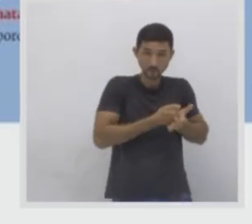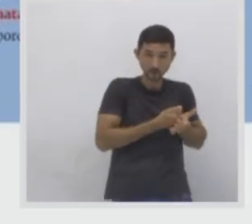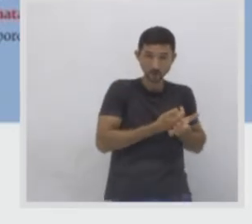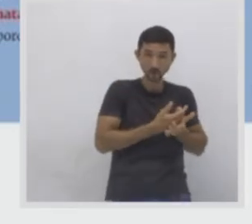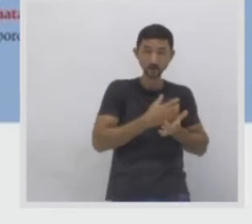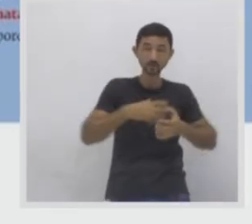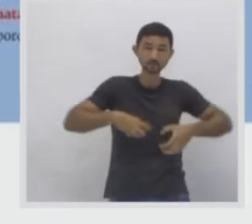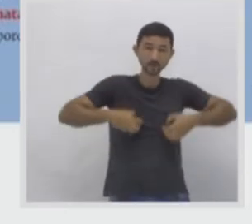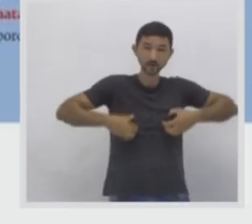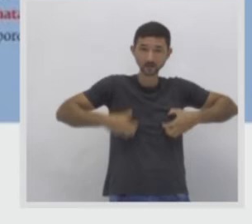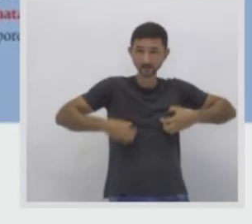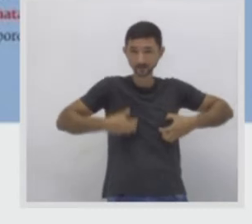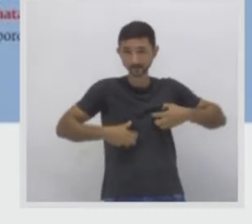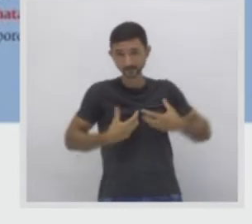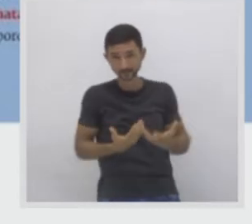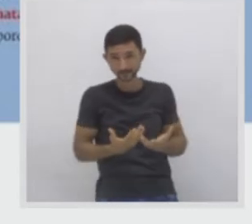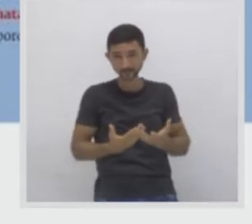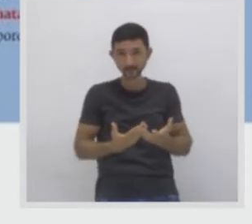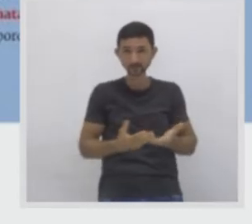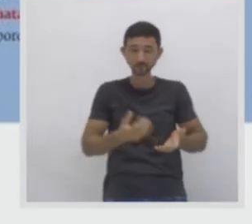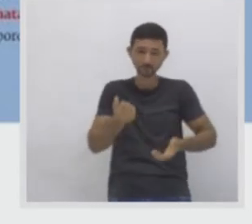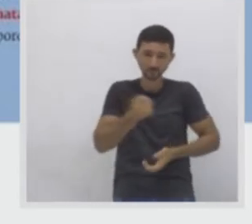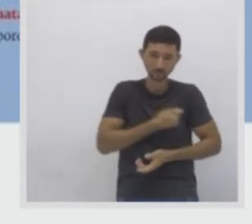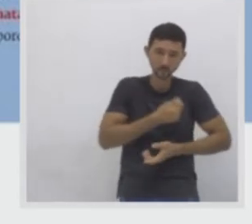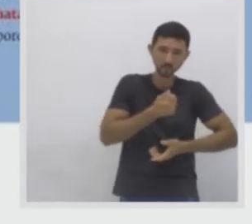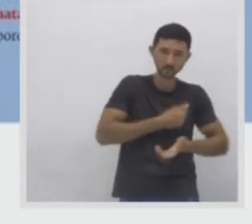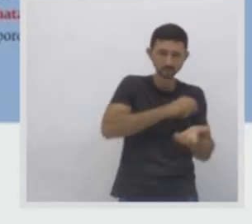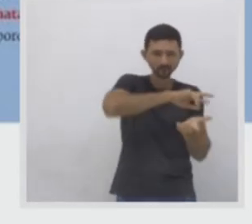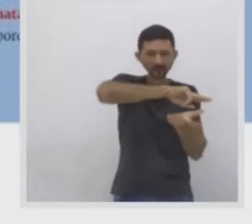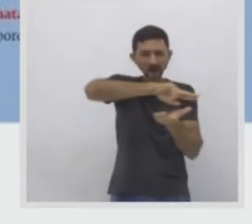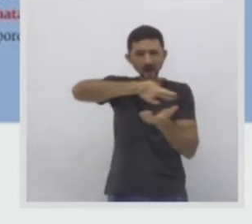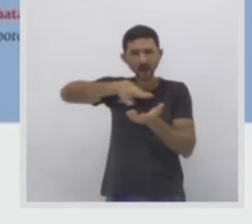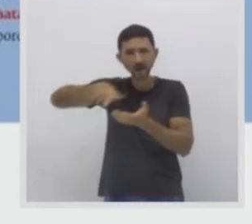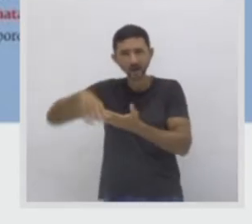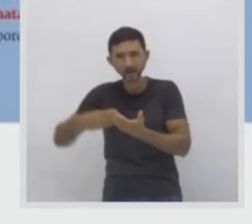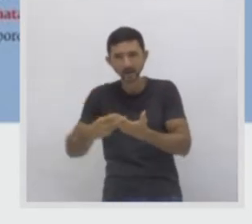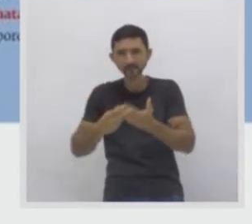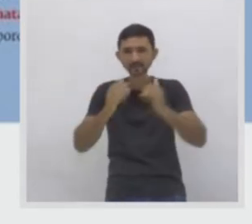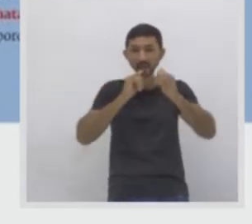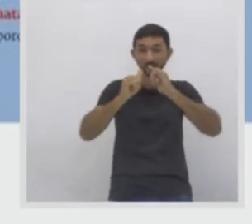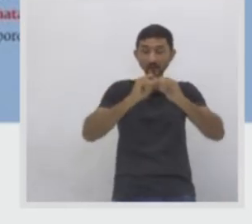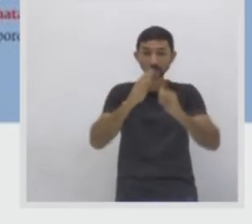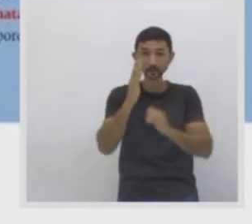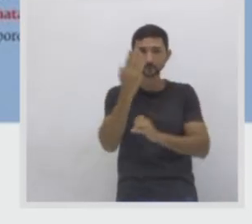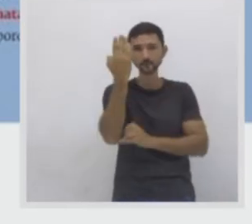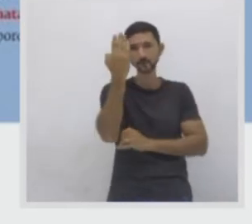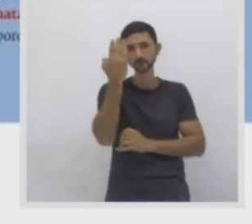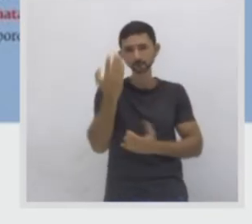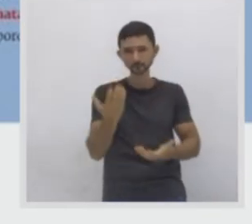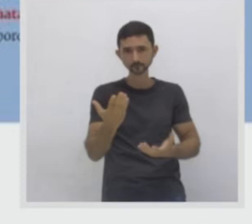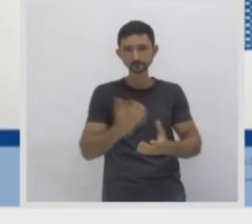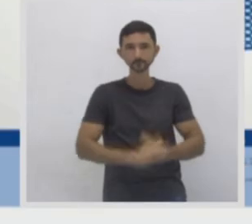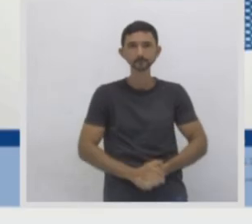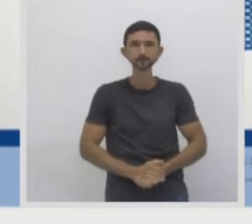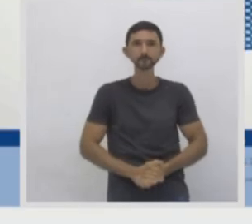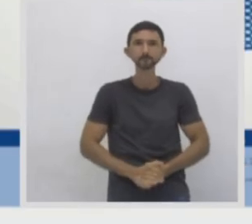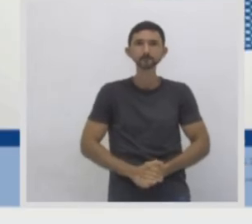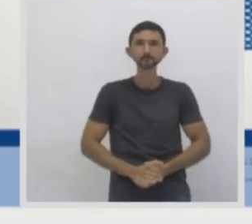em referência a essa informação falsa que estava circulando.